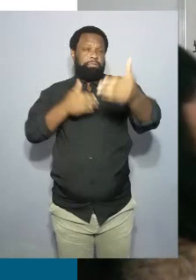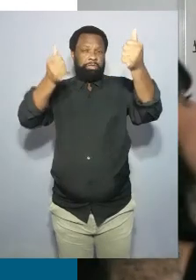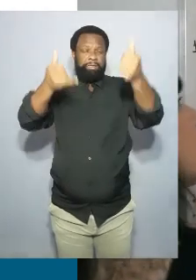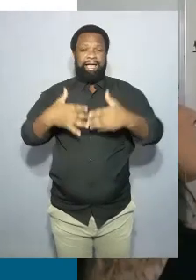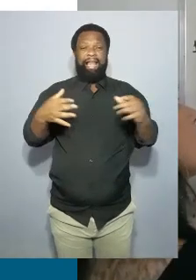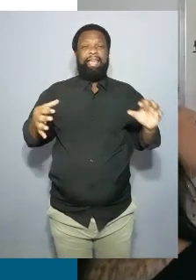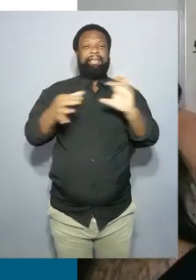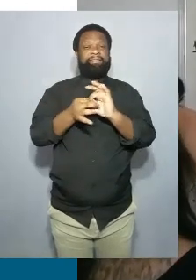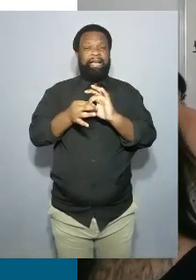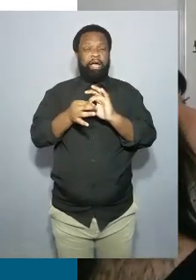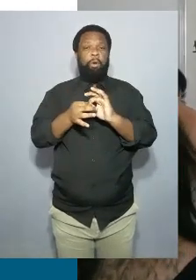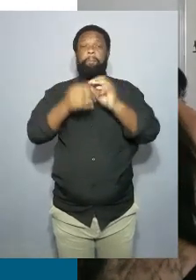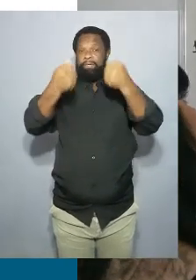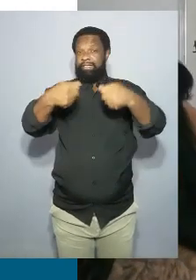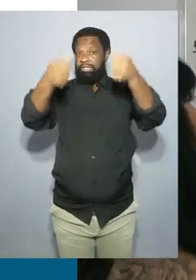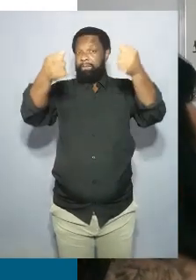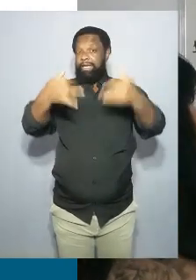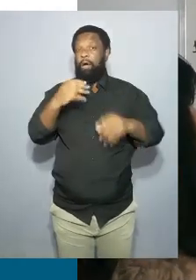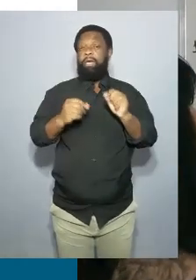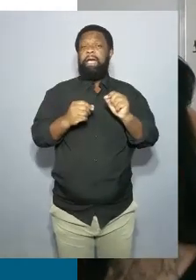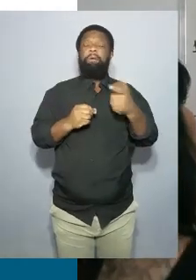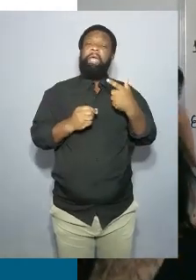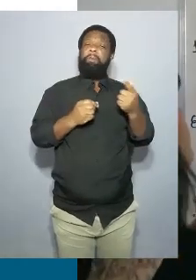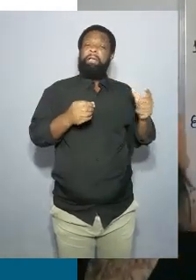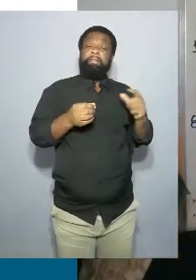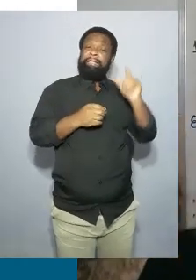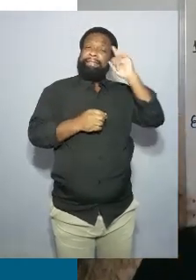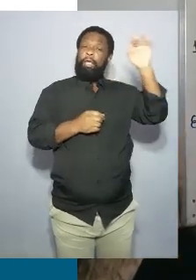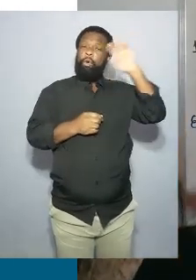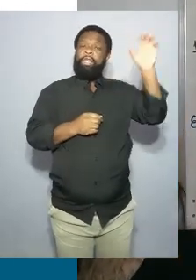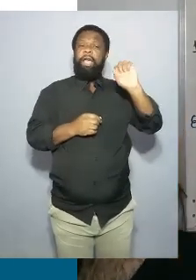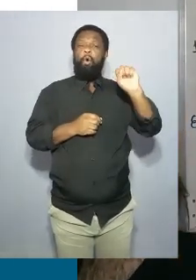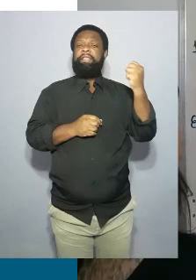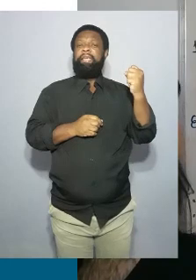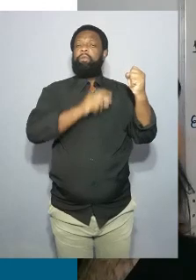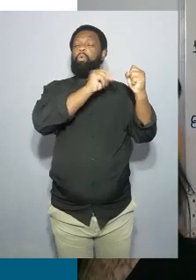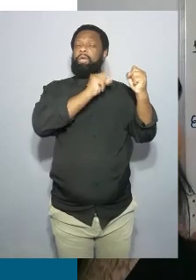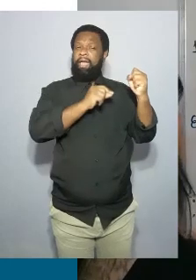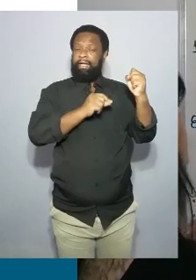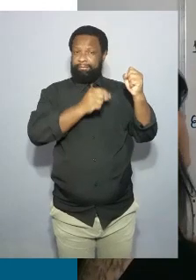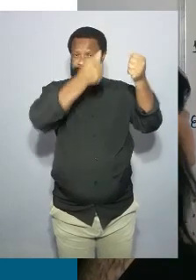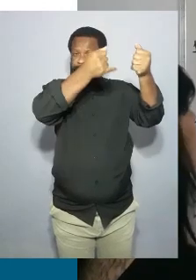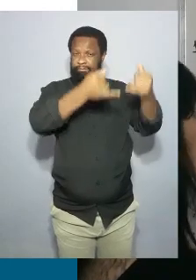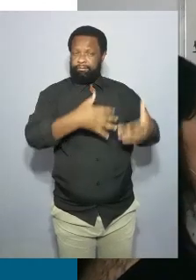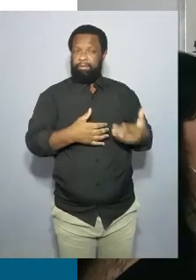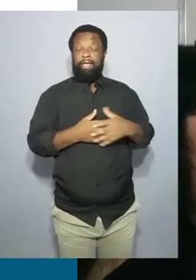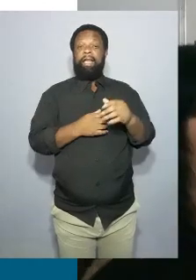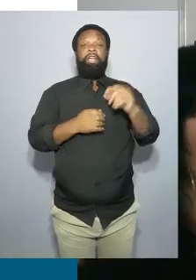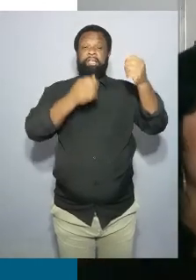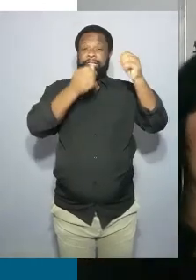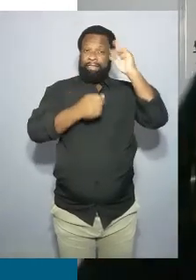poder falar então da ligação iônica, nós antes temos que definir o que seria a teoria do octeto. Essa teoria diz